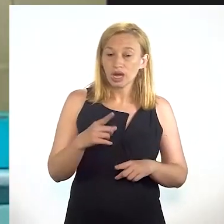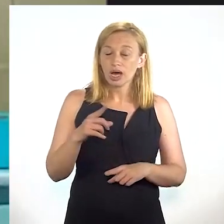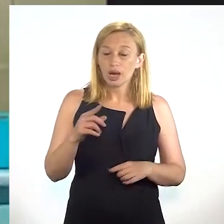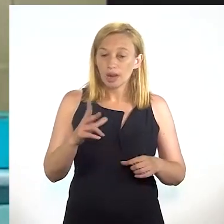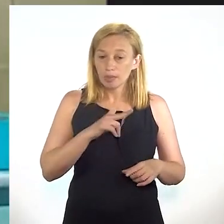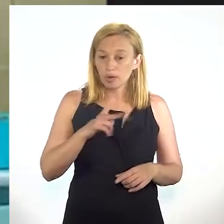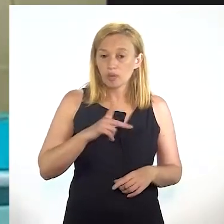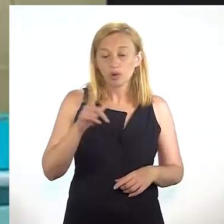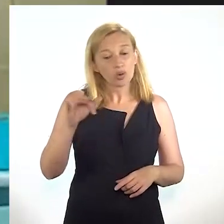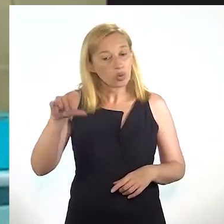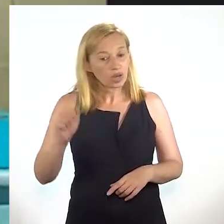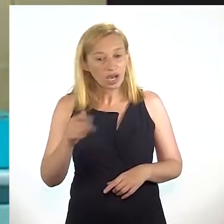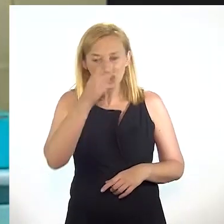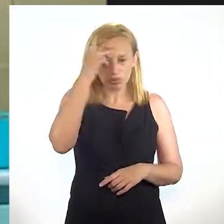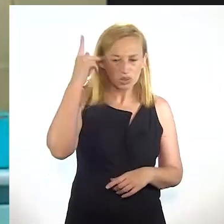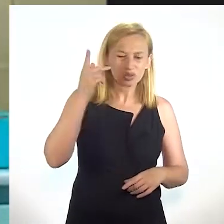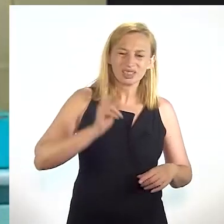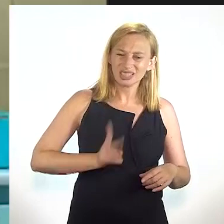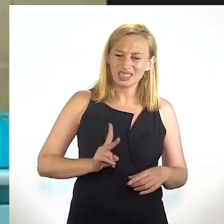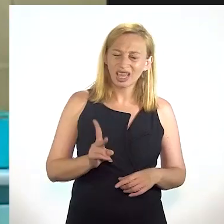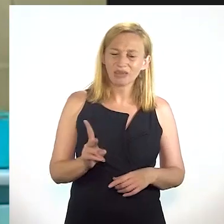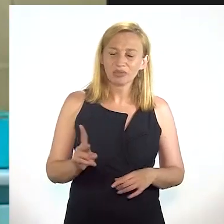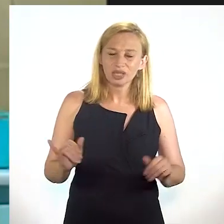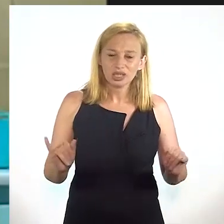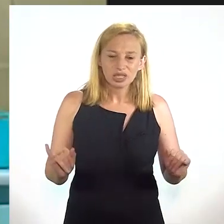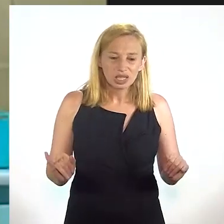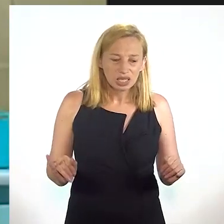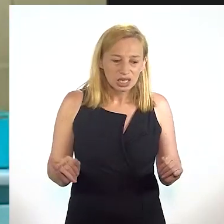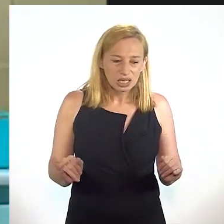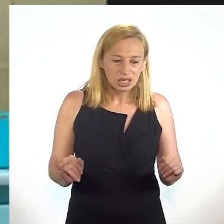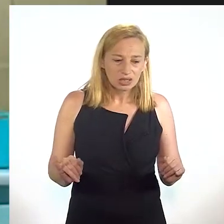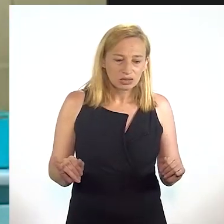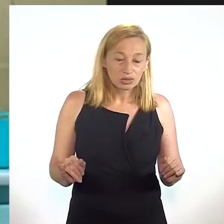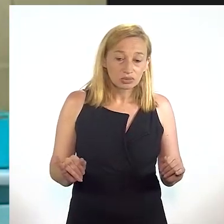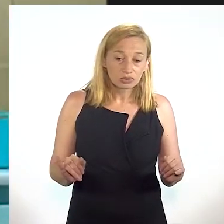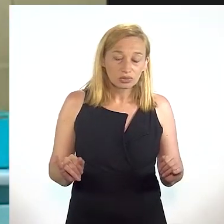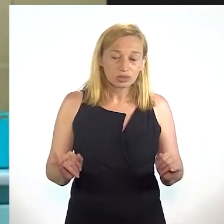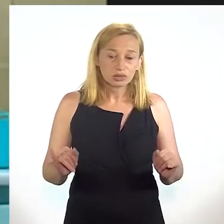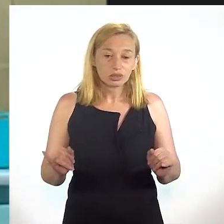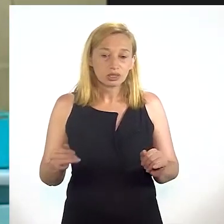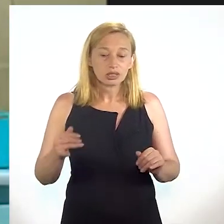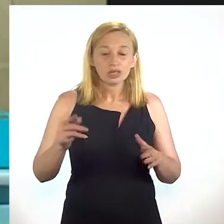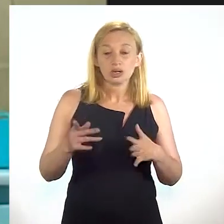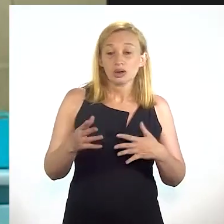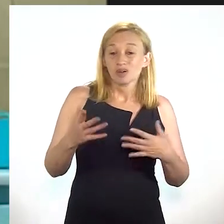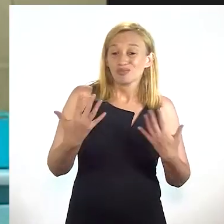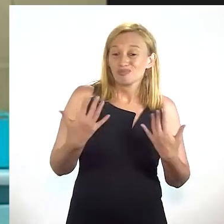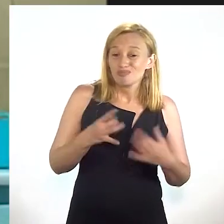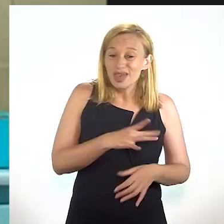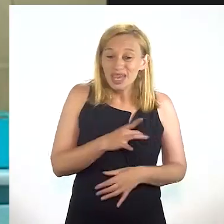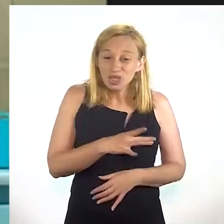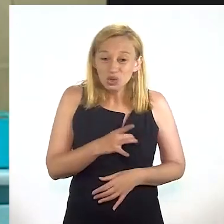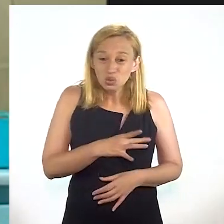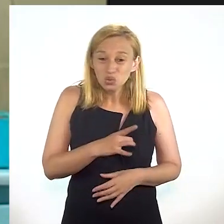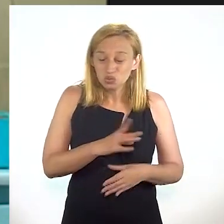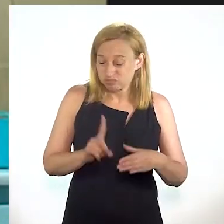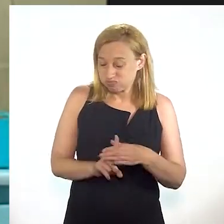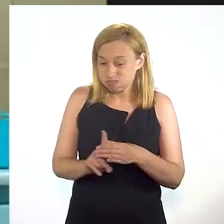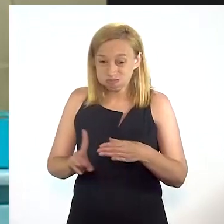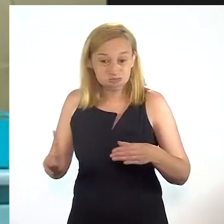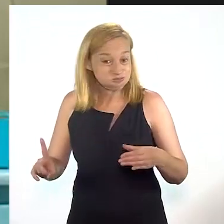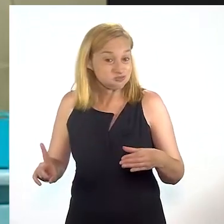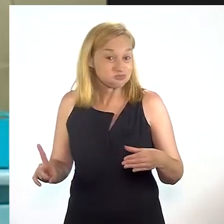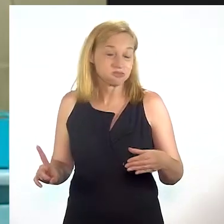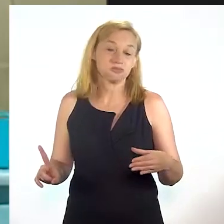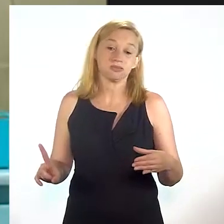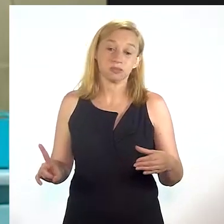marcas, porque com a pandemia as pessoas estão muito marcadas pelo enlutamento, pelo pânico,